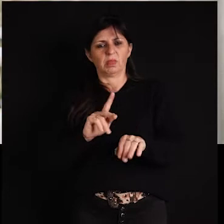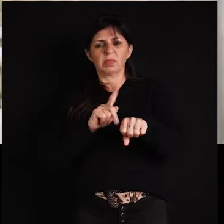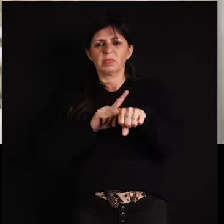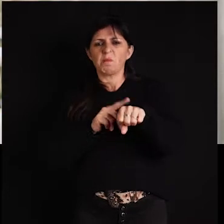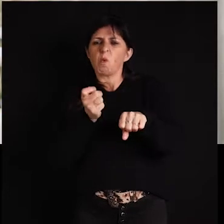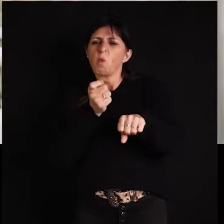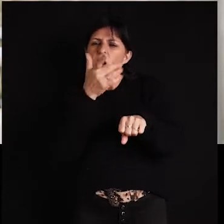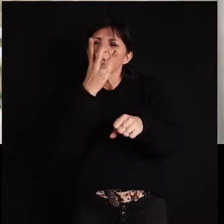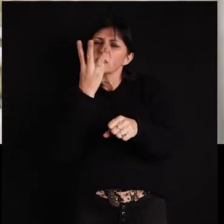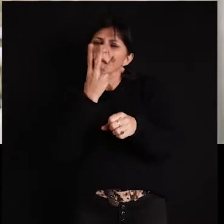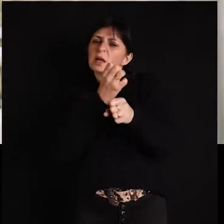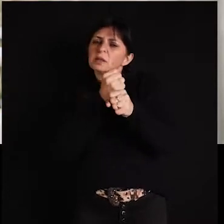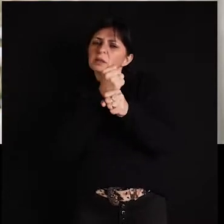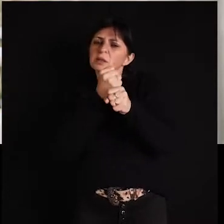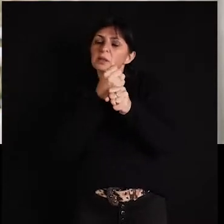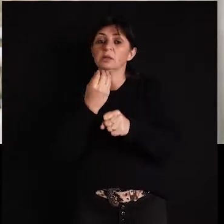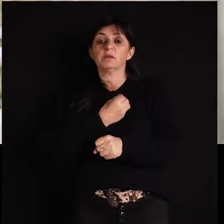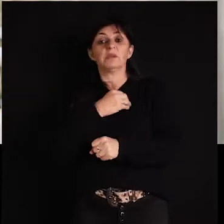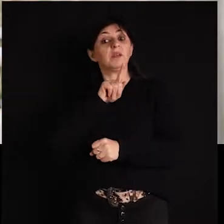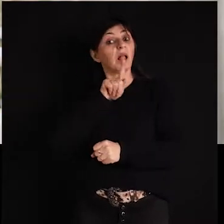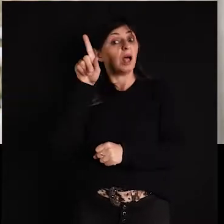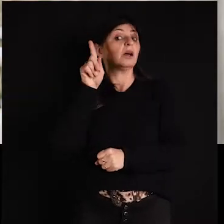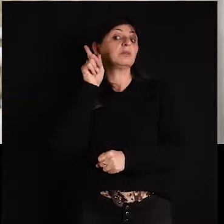quase 3 anos morando lá nos Estados Unidos.